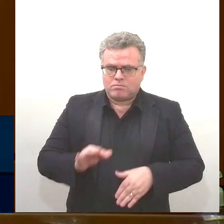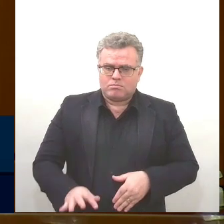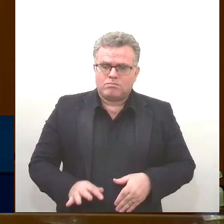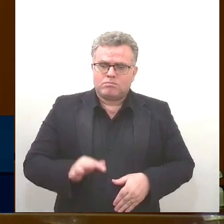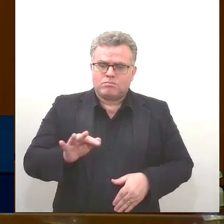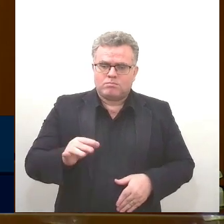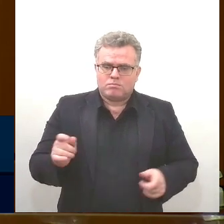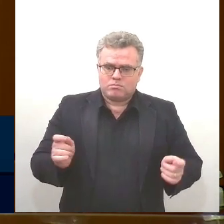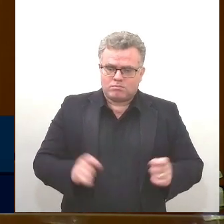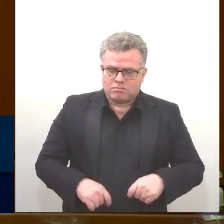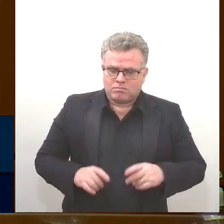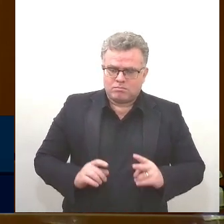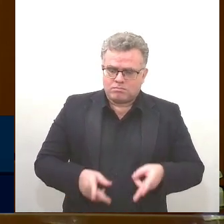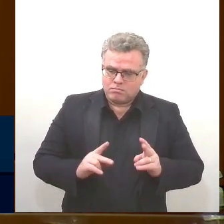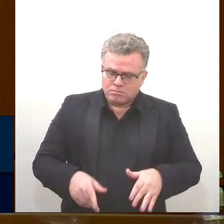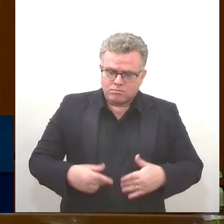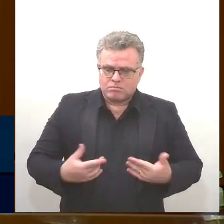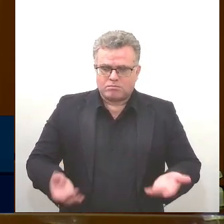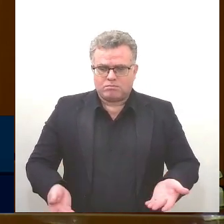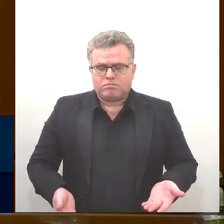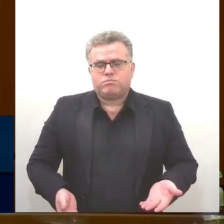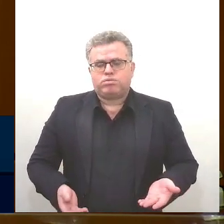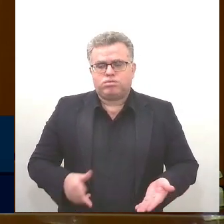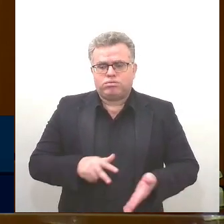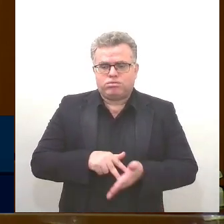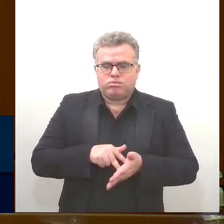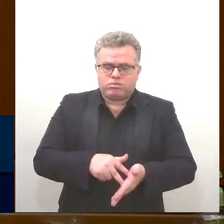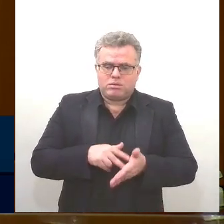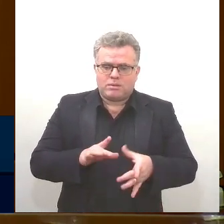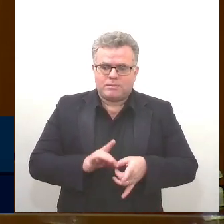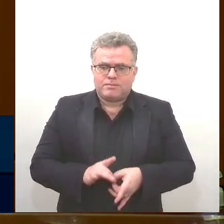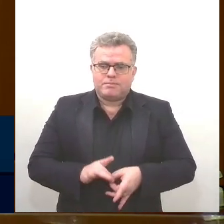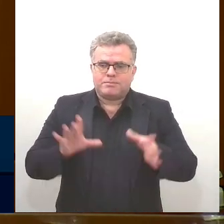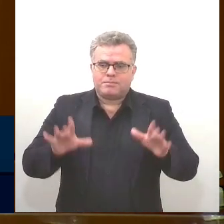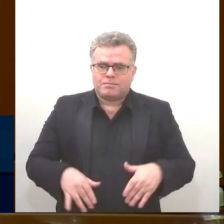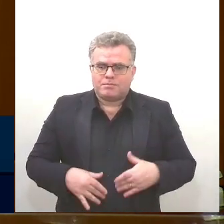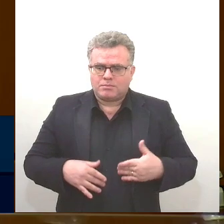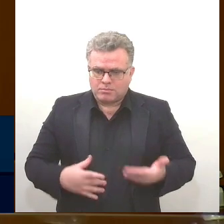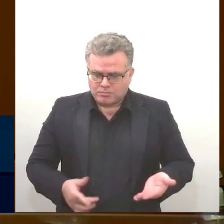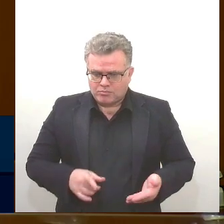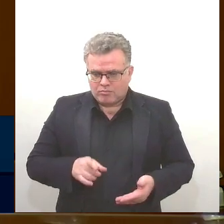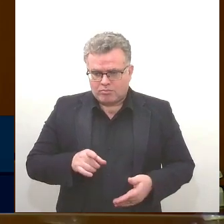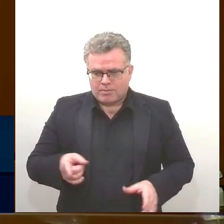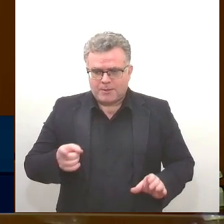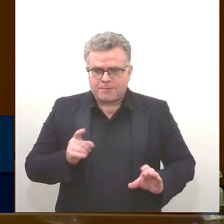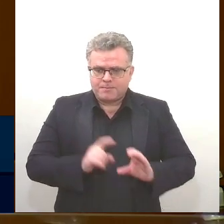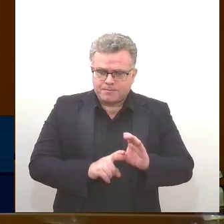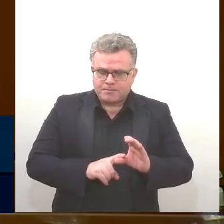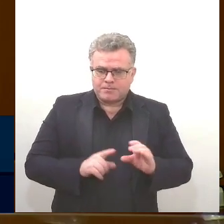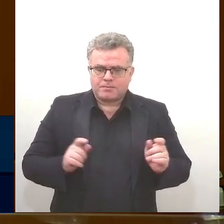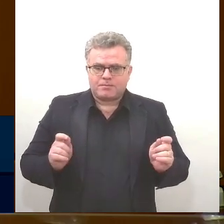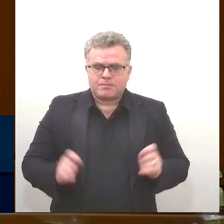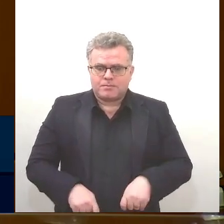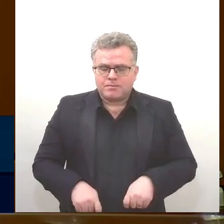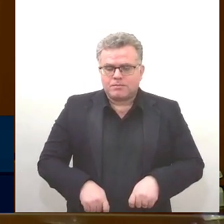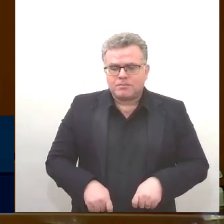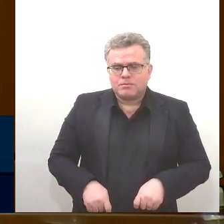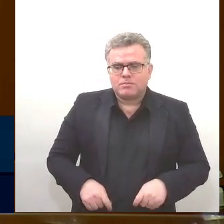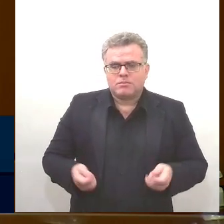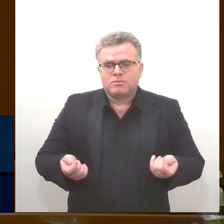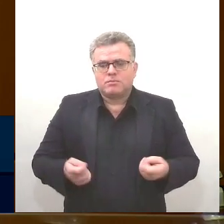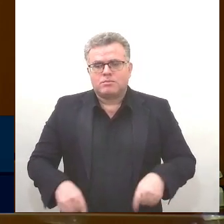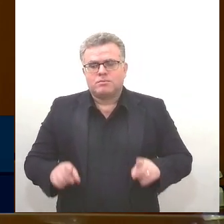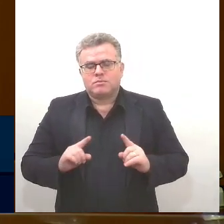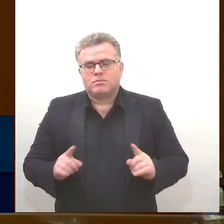tenha a Independência Que ela não dependa do estado que ela não dependa do município que ela